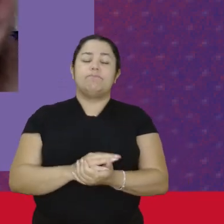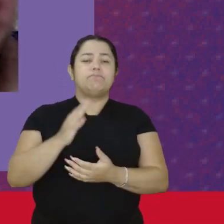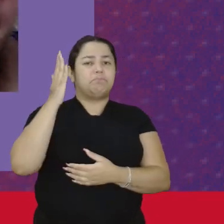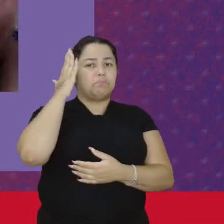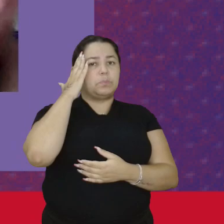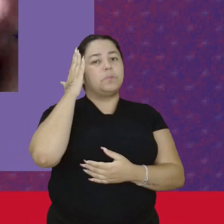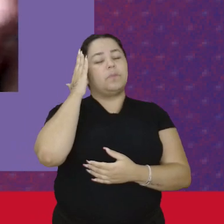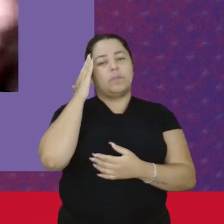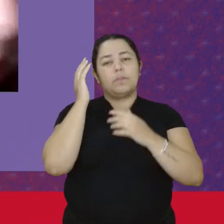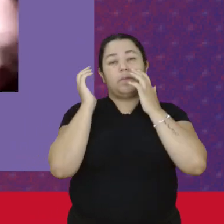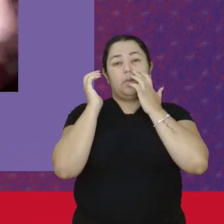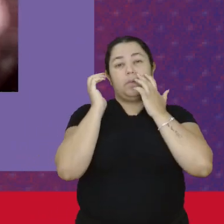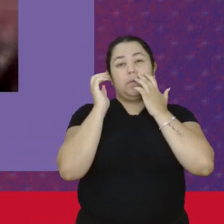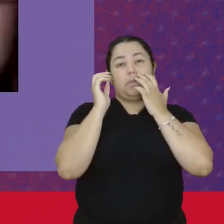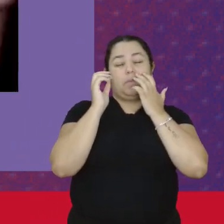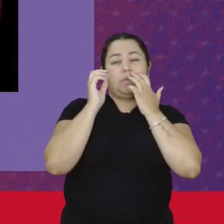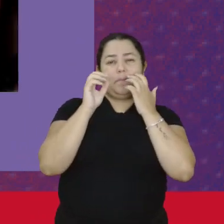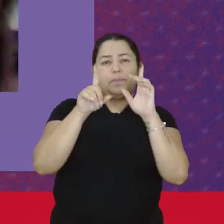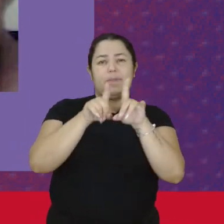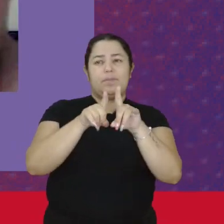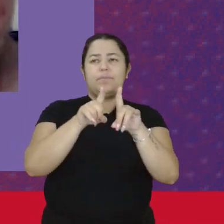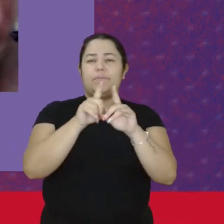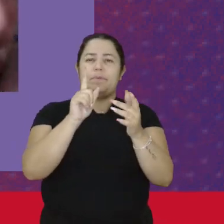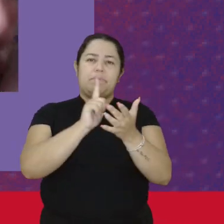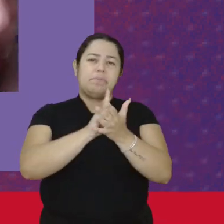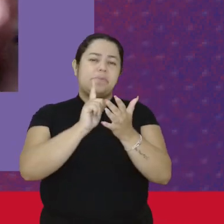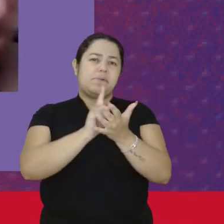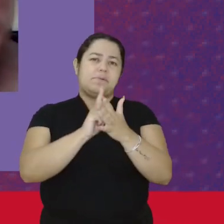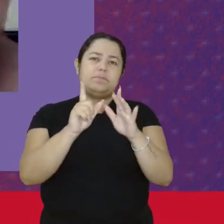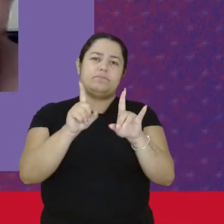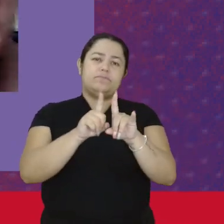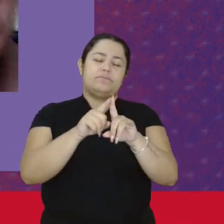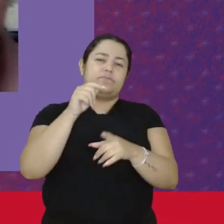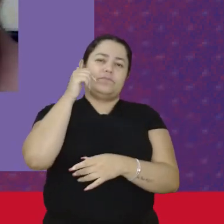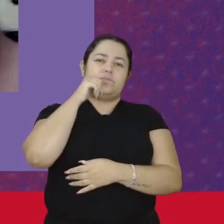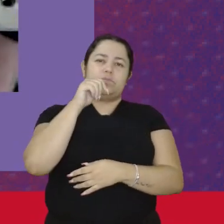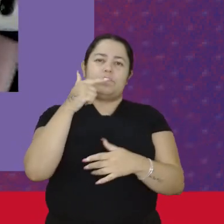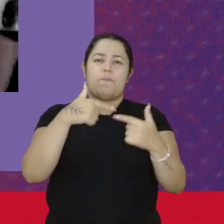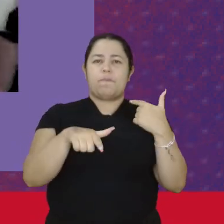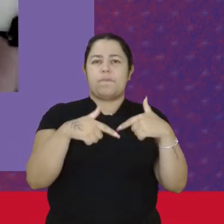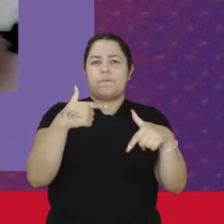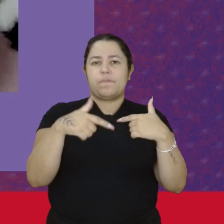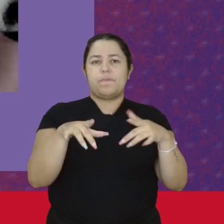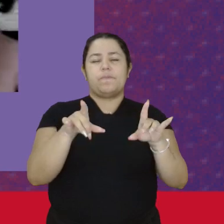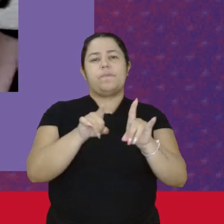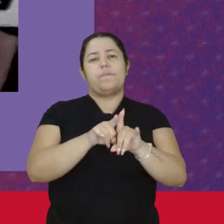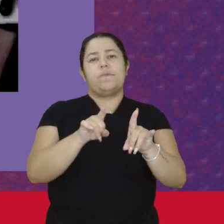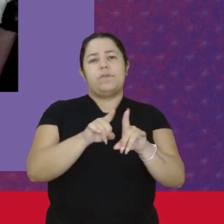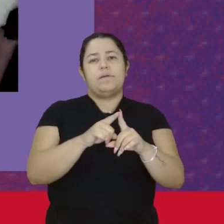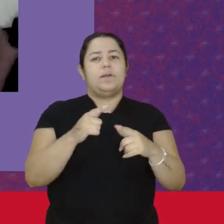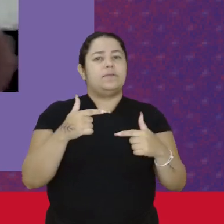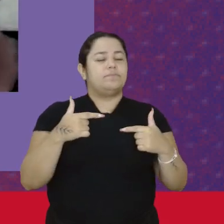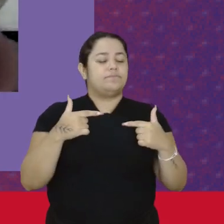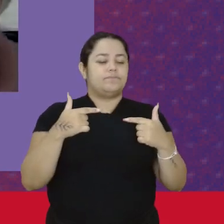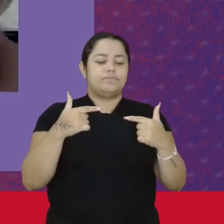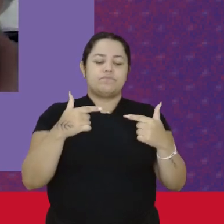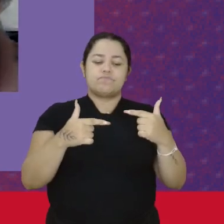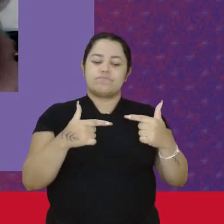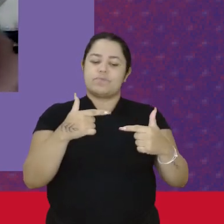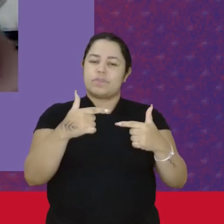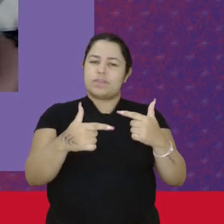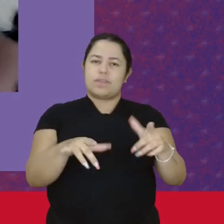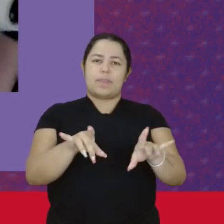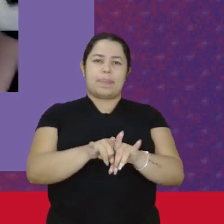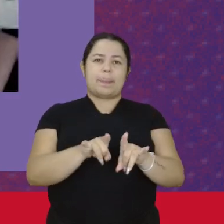sabia exatamente do papel que tinham as mulheres trabalhadoras, que com as suas lutas, as mulheres